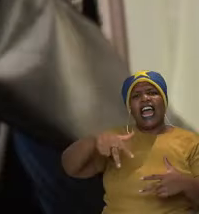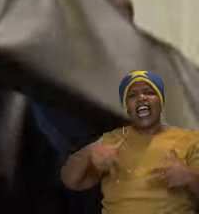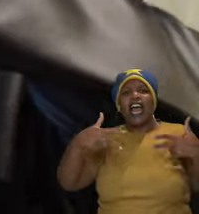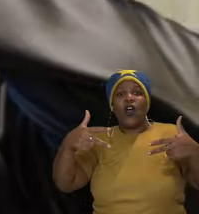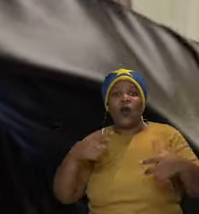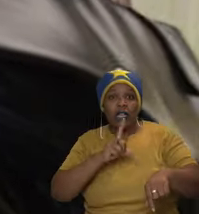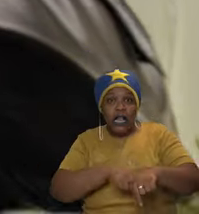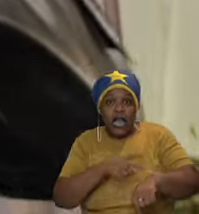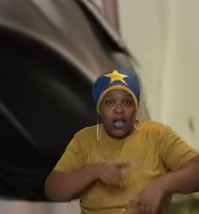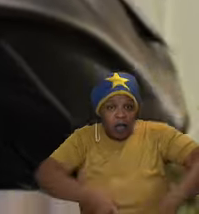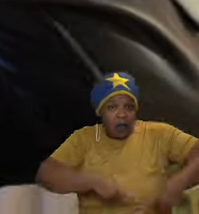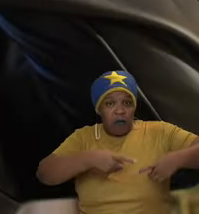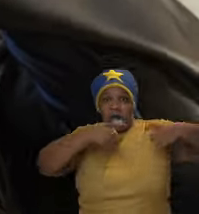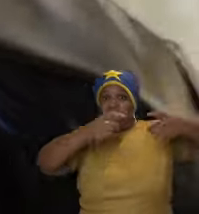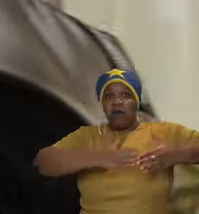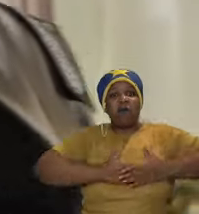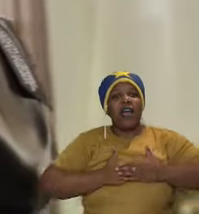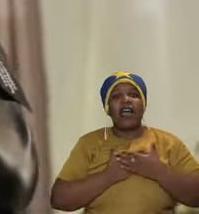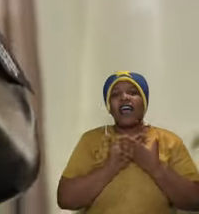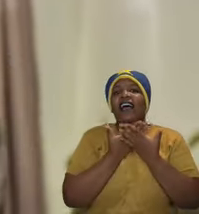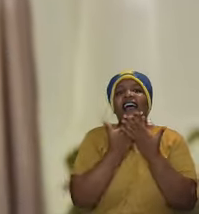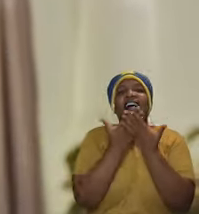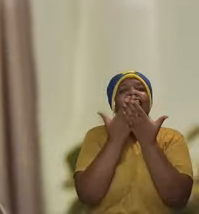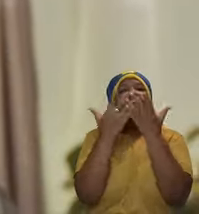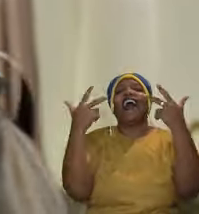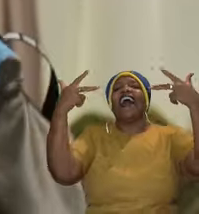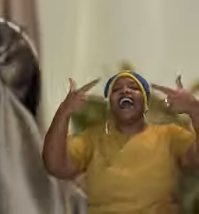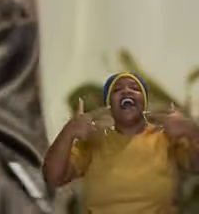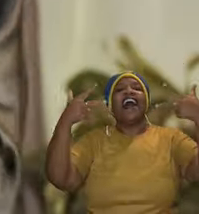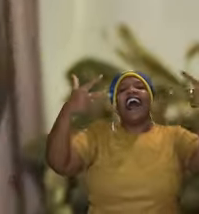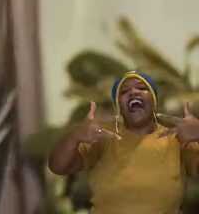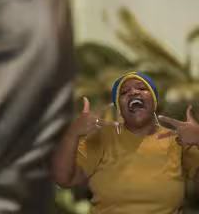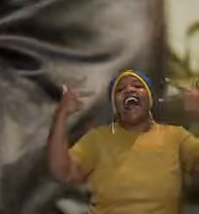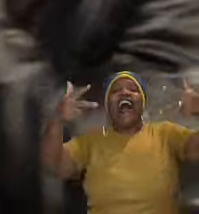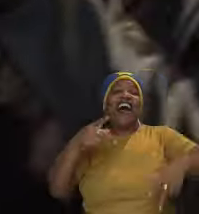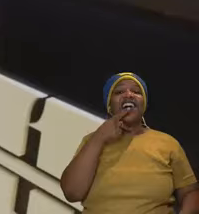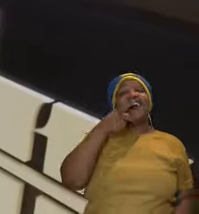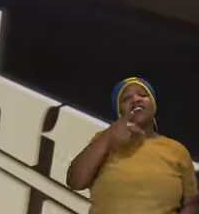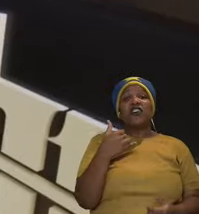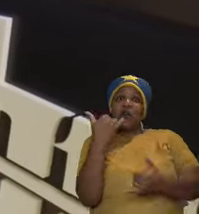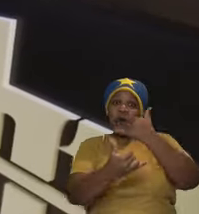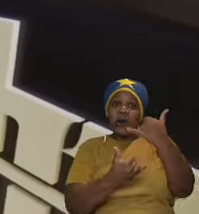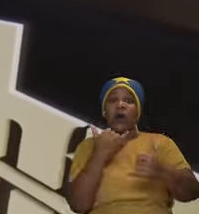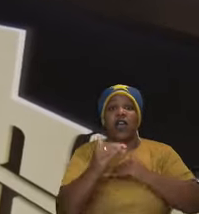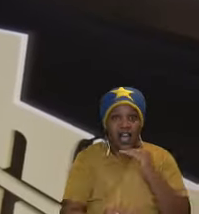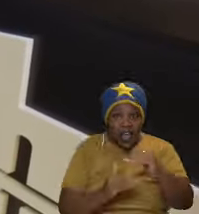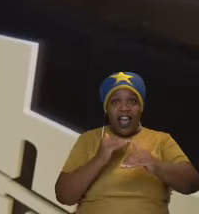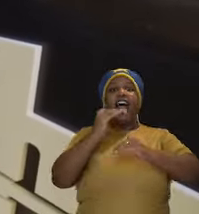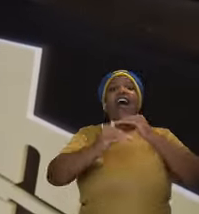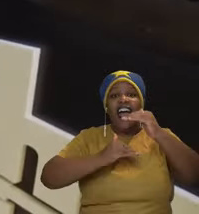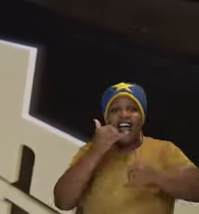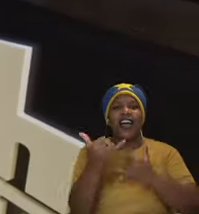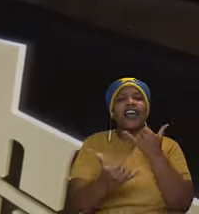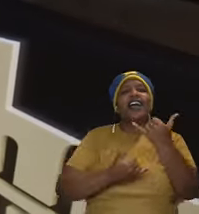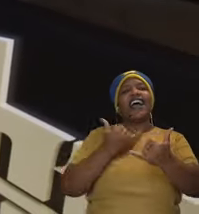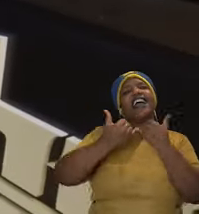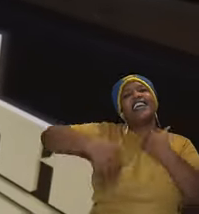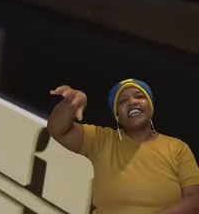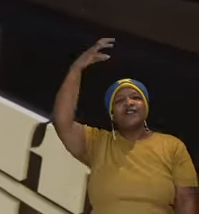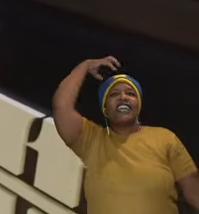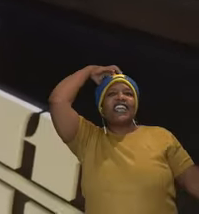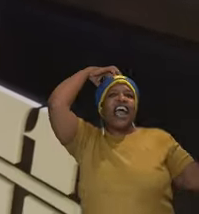de guerra onde qualquer paixão é lazer, virou moda na quebra, o bagulho é brincar de crescer. Brincar de ser